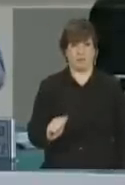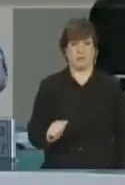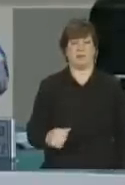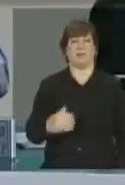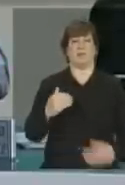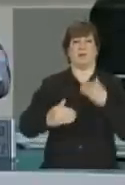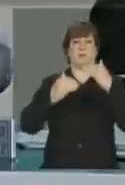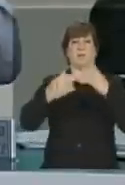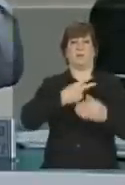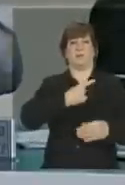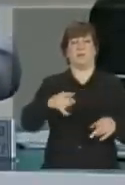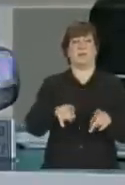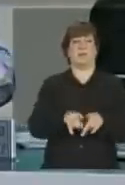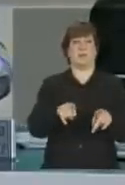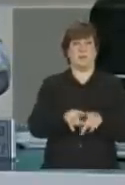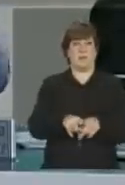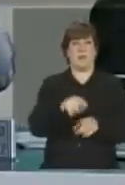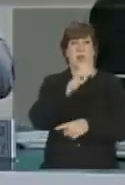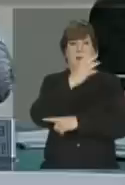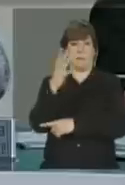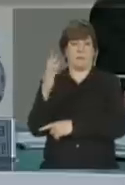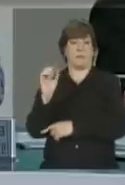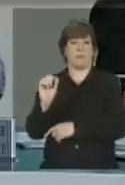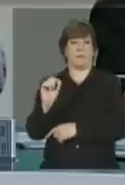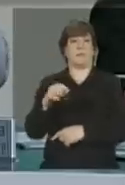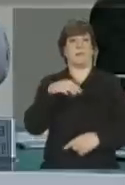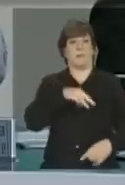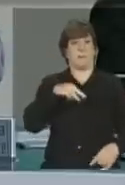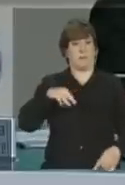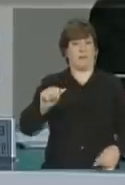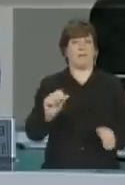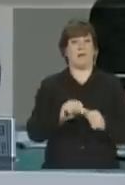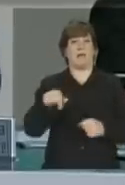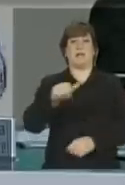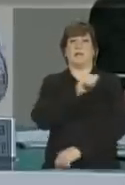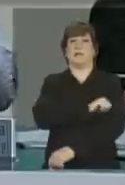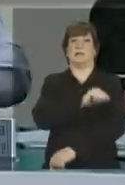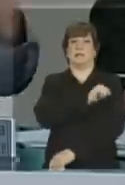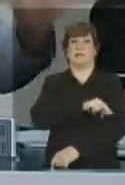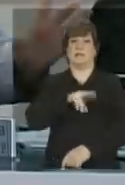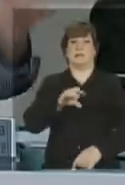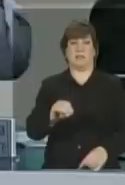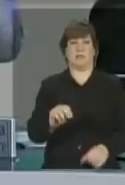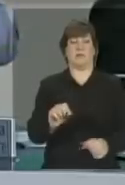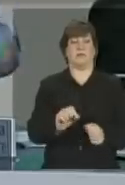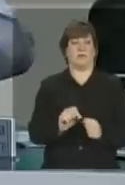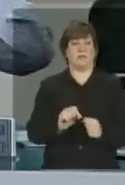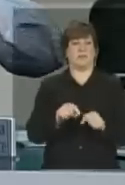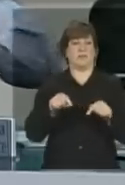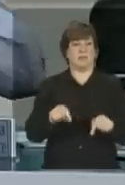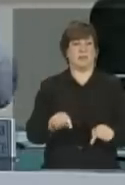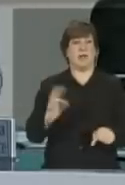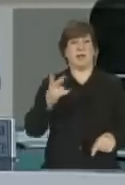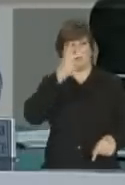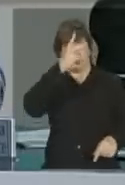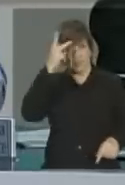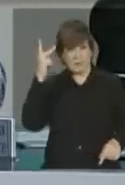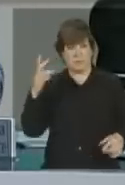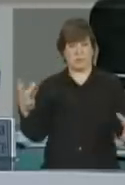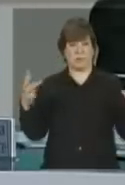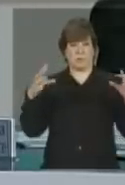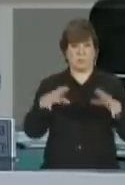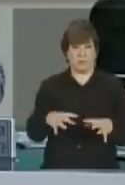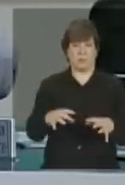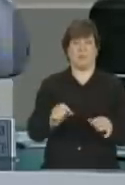ambiental. Nós vamos fazer isso no Rio de Janeiro, o Ministério do Meio Ambiente, o Ministério das Relações Exteriores, nós estamos promovendo, chamando as pessoas que lideram o